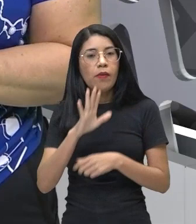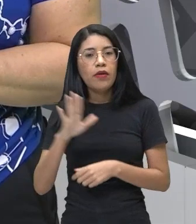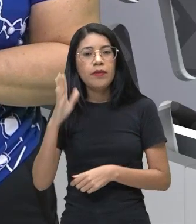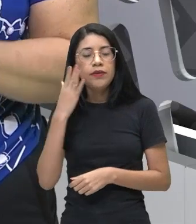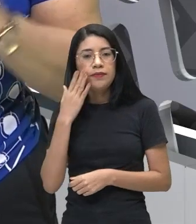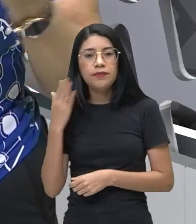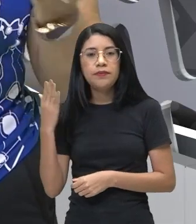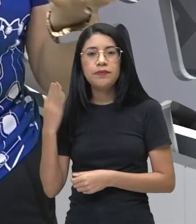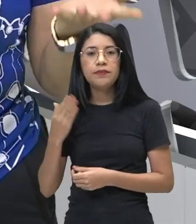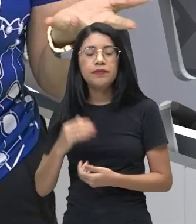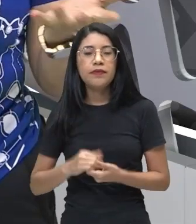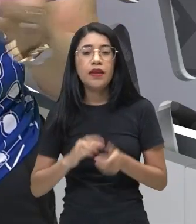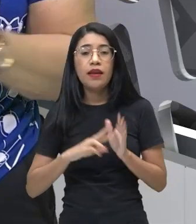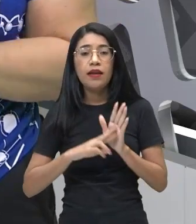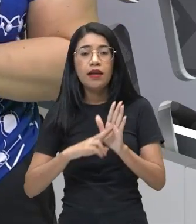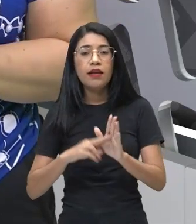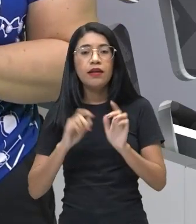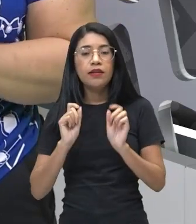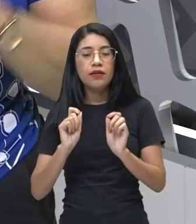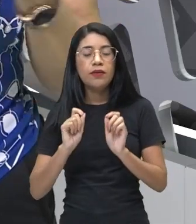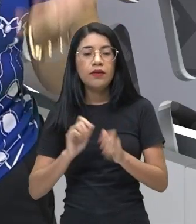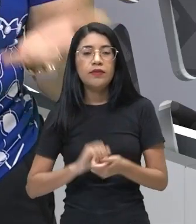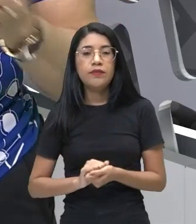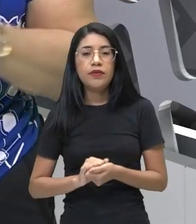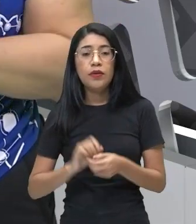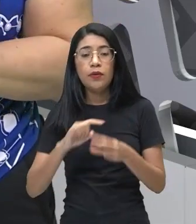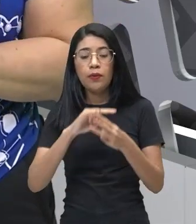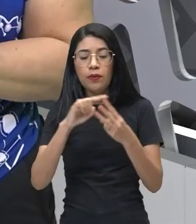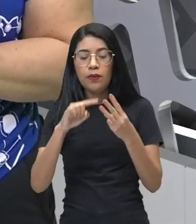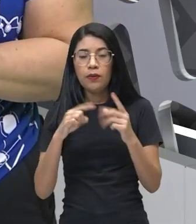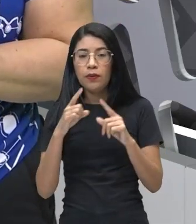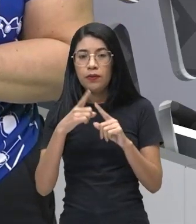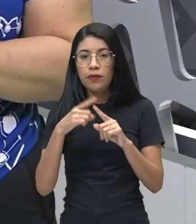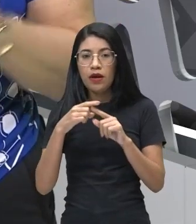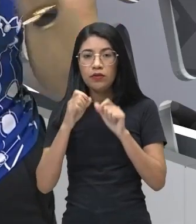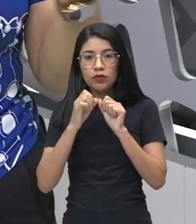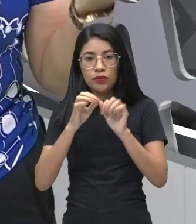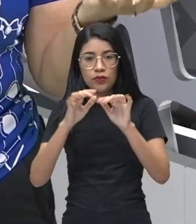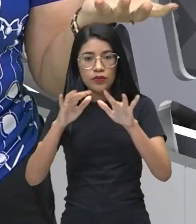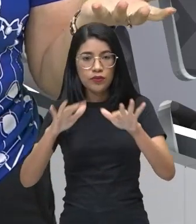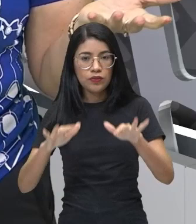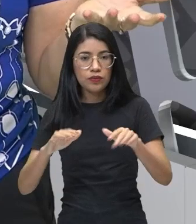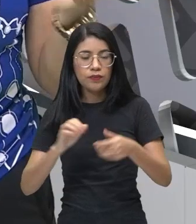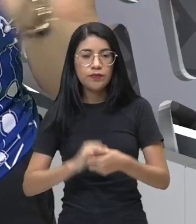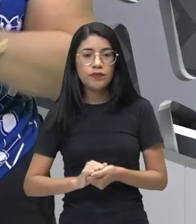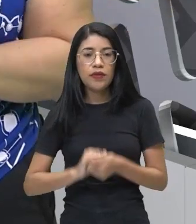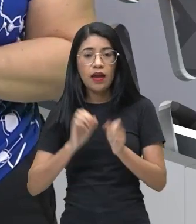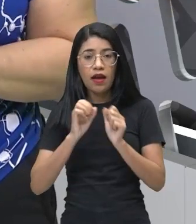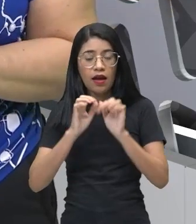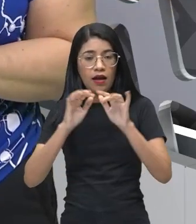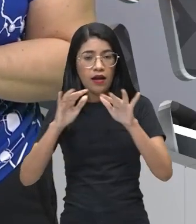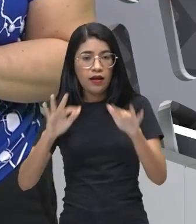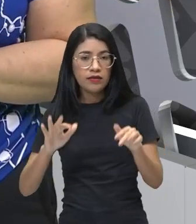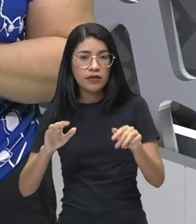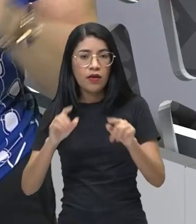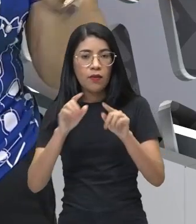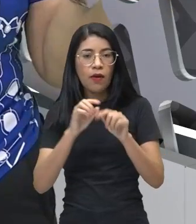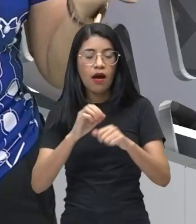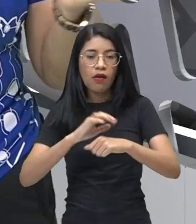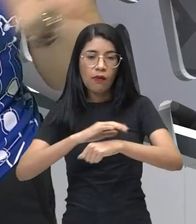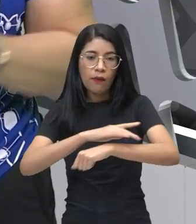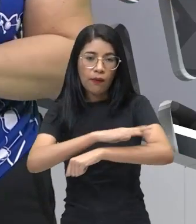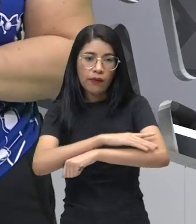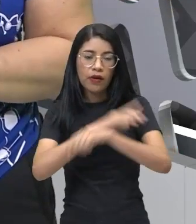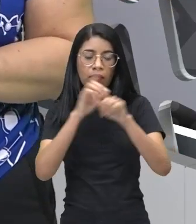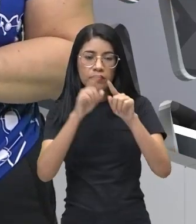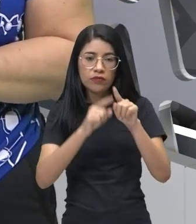esta imagem, que representa os 3 tipos de propagação: a radiação, a condução e